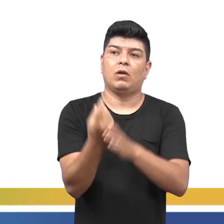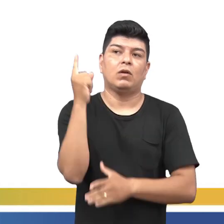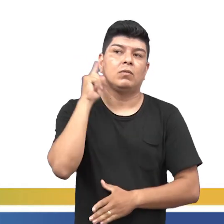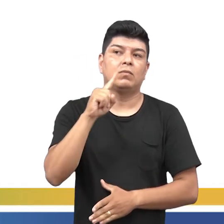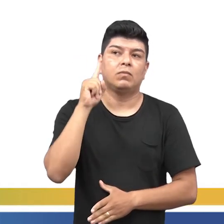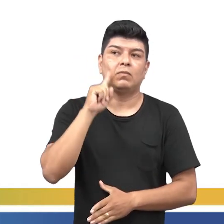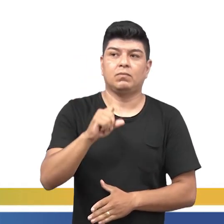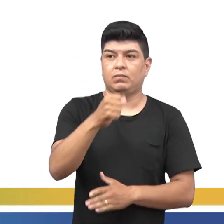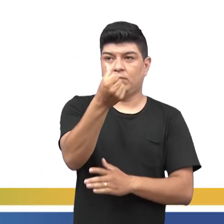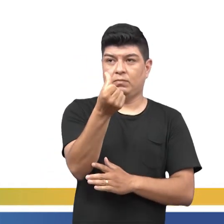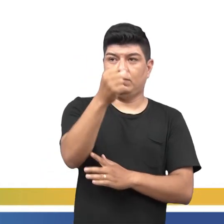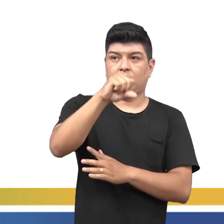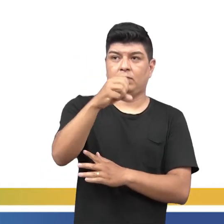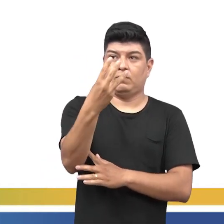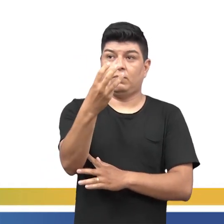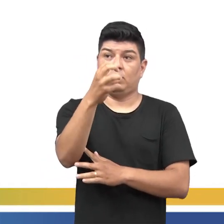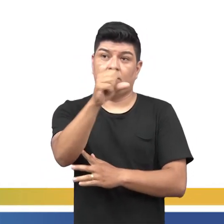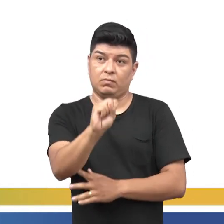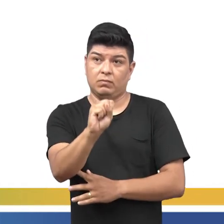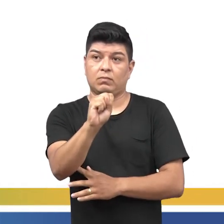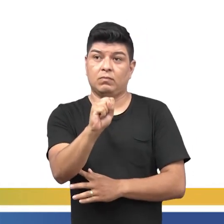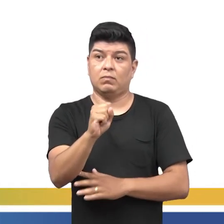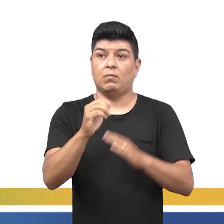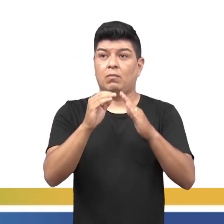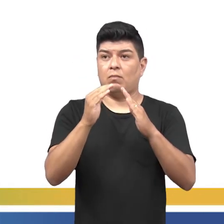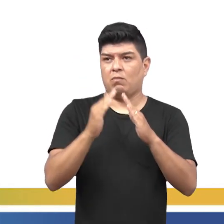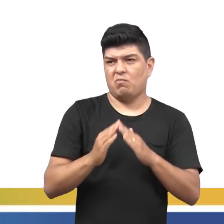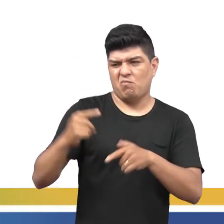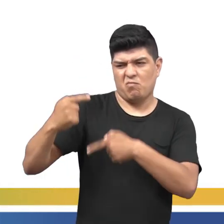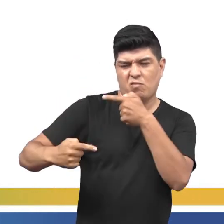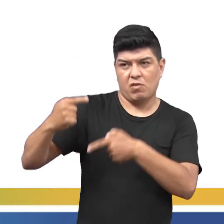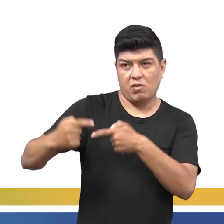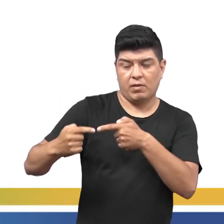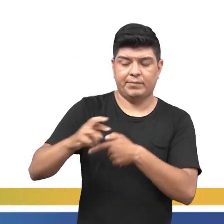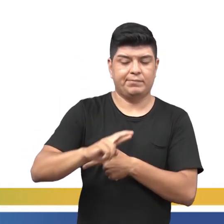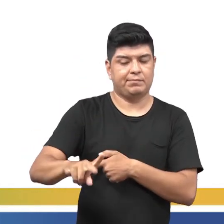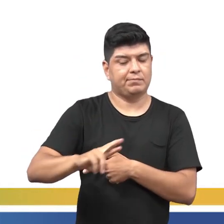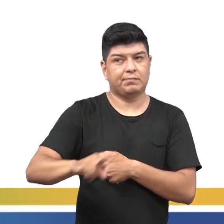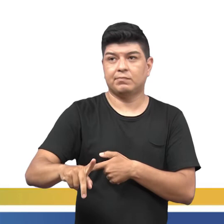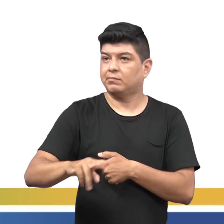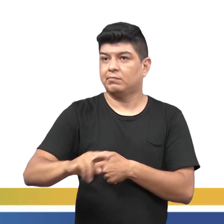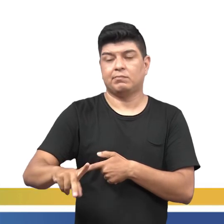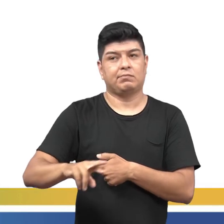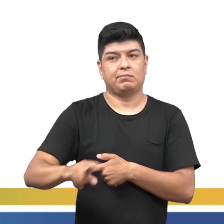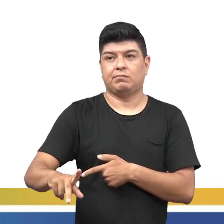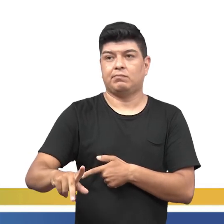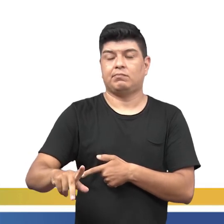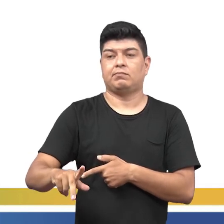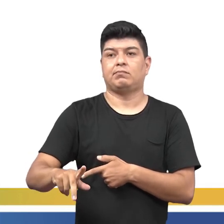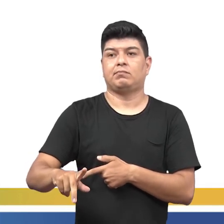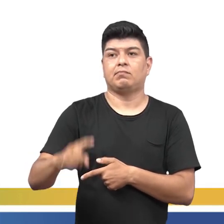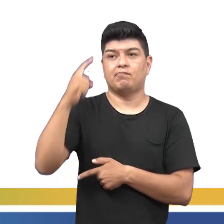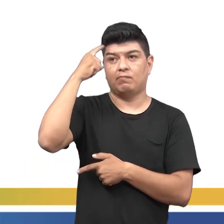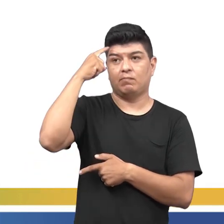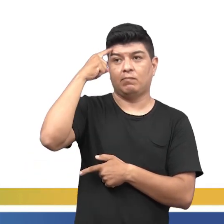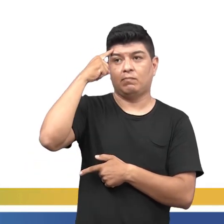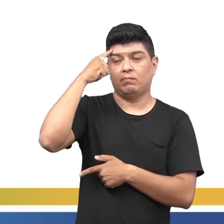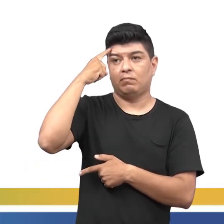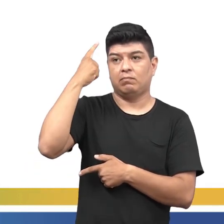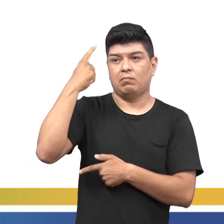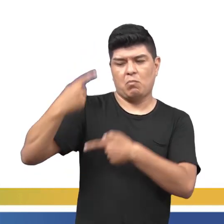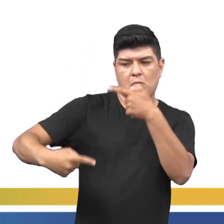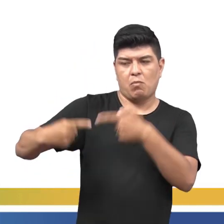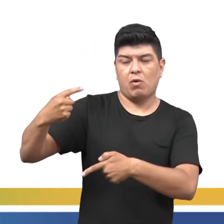em 1938 para moralizar a política? Não. O que estava em mente no momento não